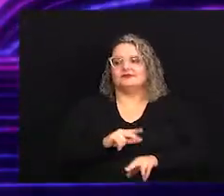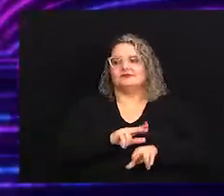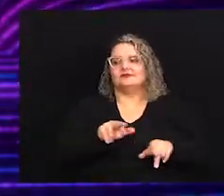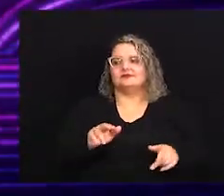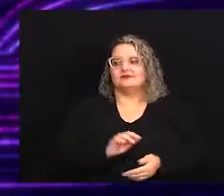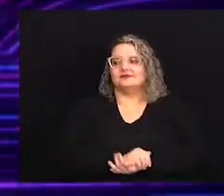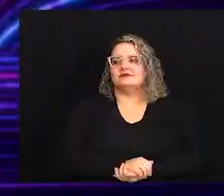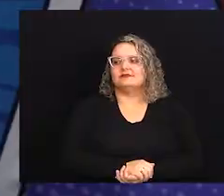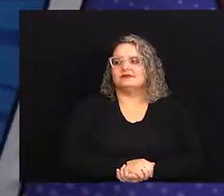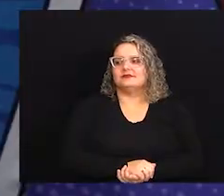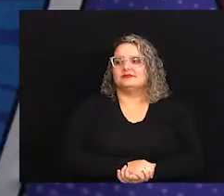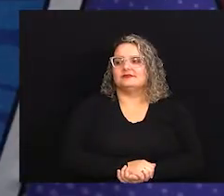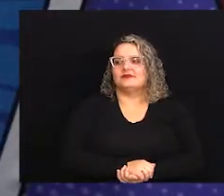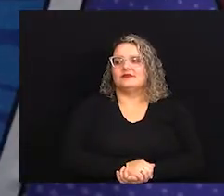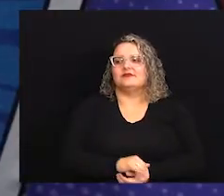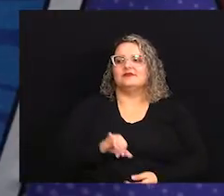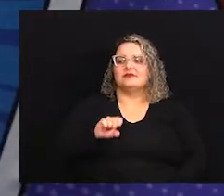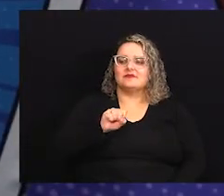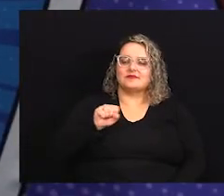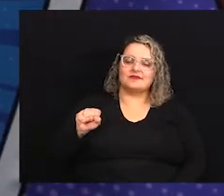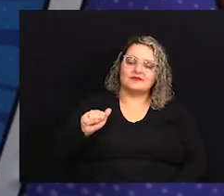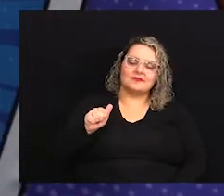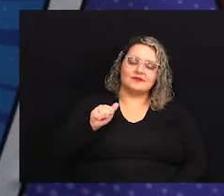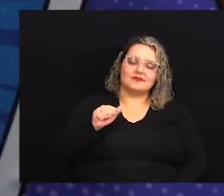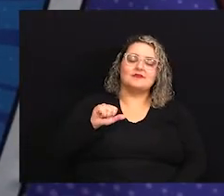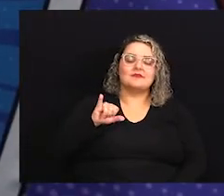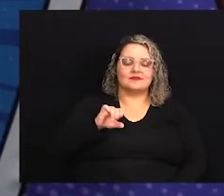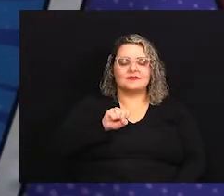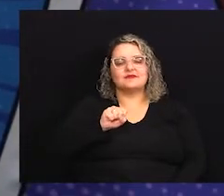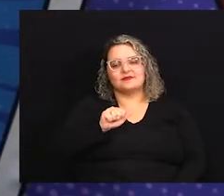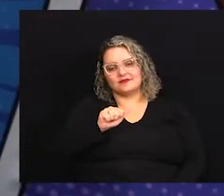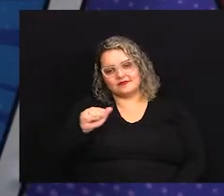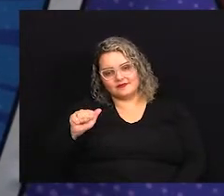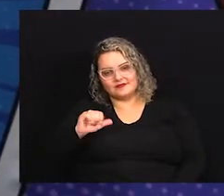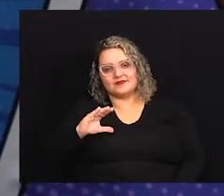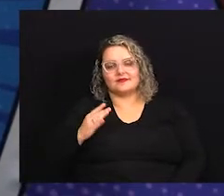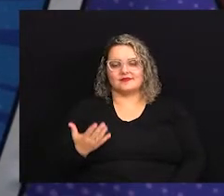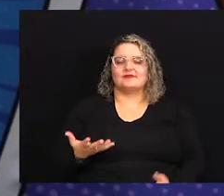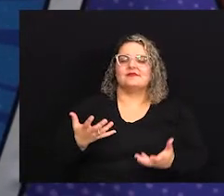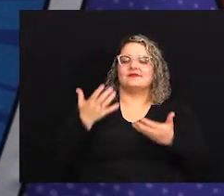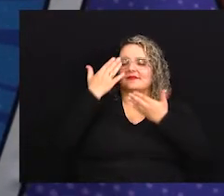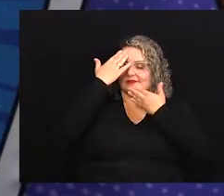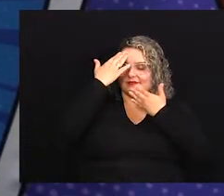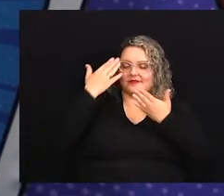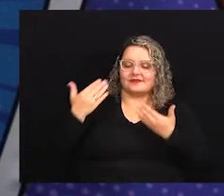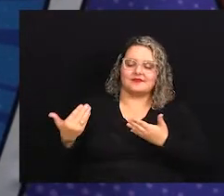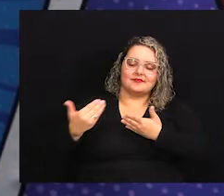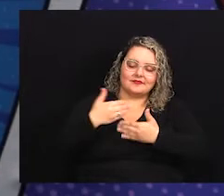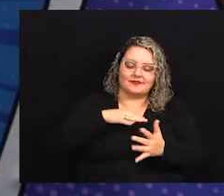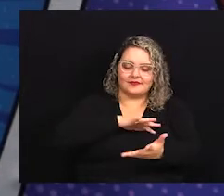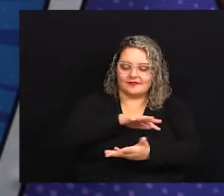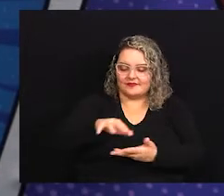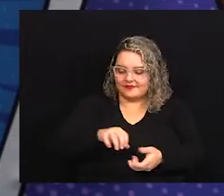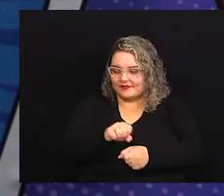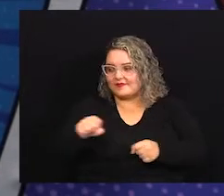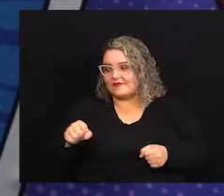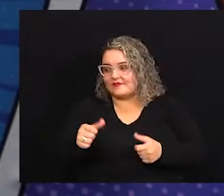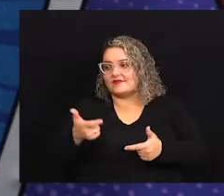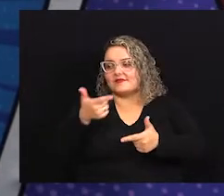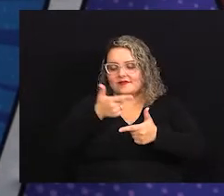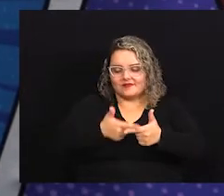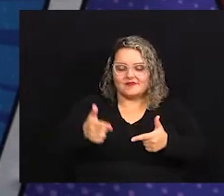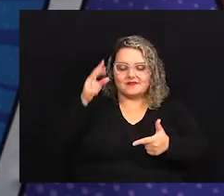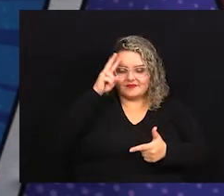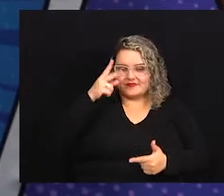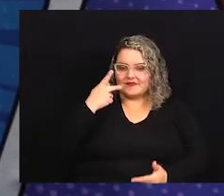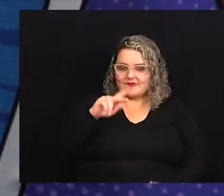As opções estão aí. Isaac, eu quero agradecer a sua participação aqui no Universo Épico, né? E